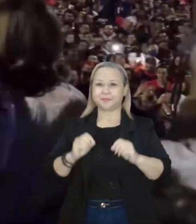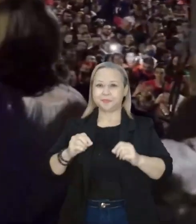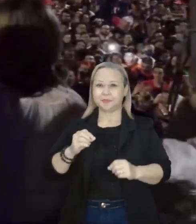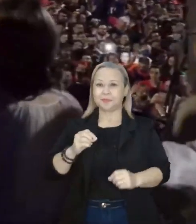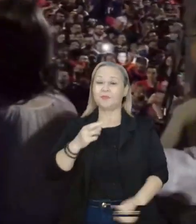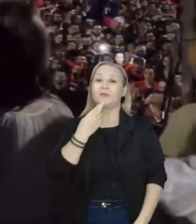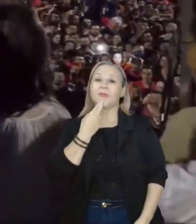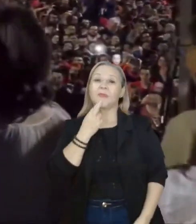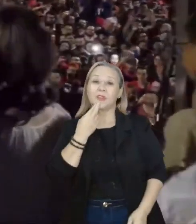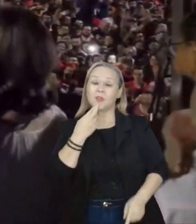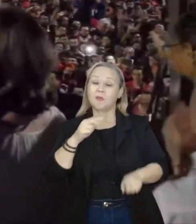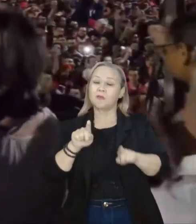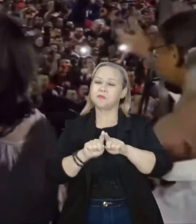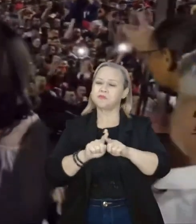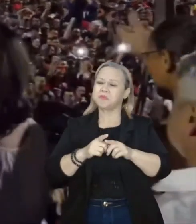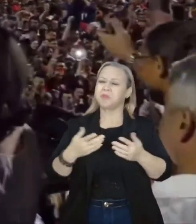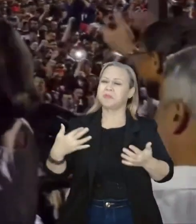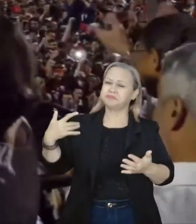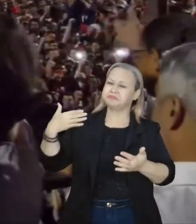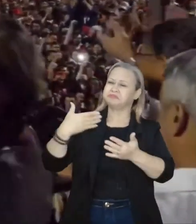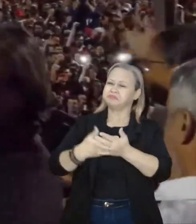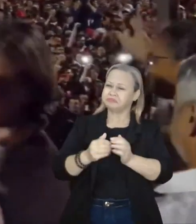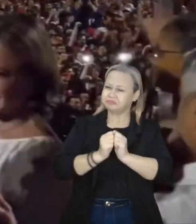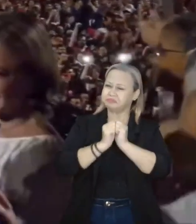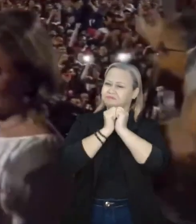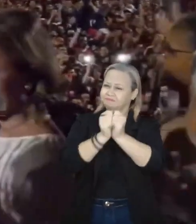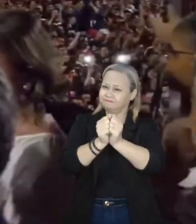que esteve com a gente nessa caminhada.